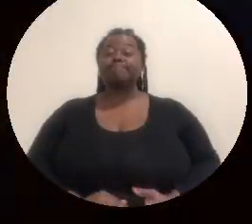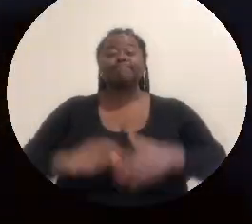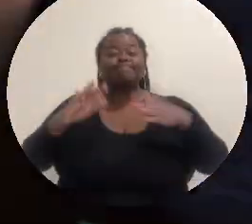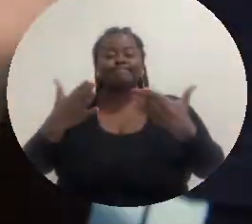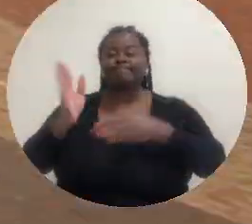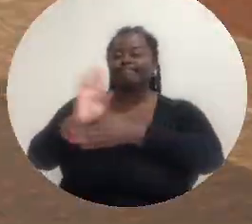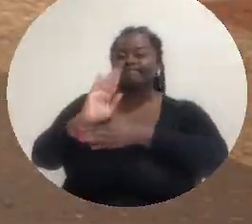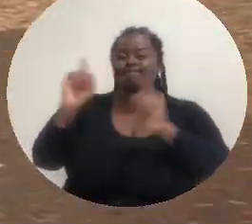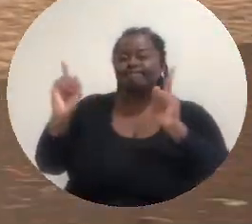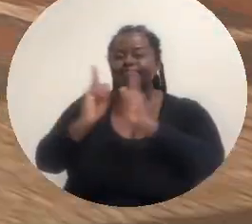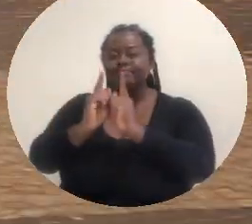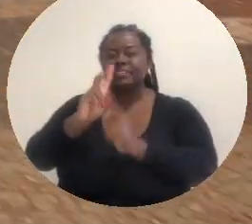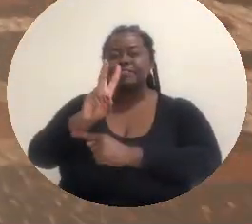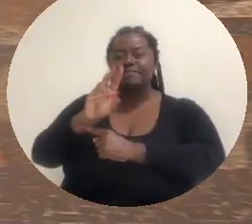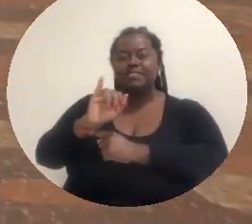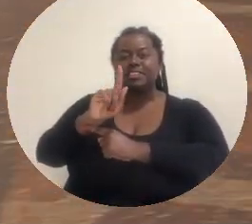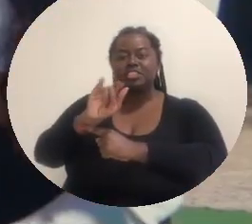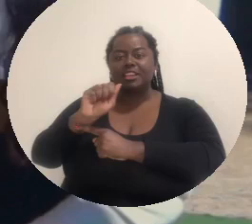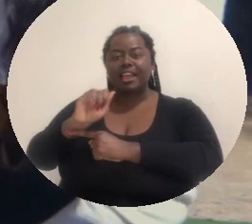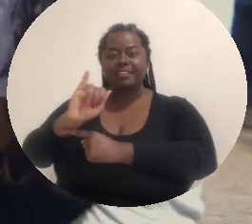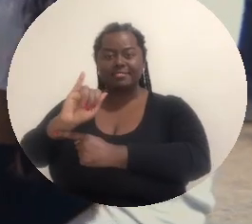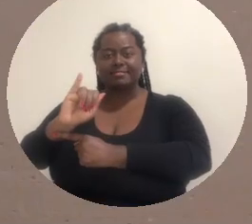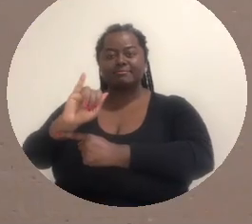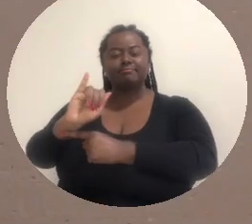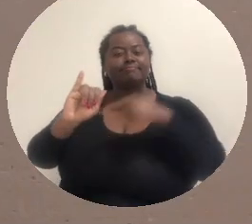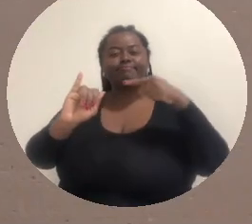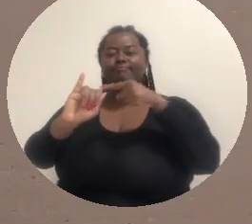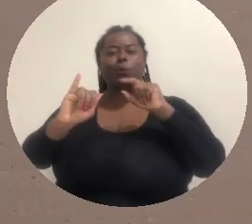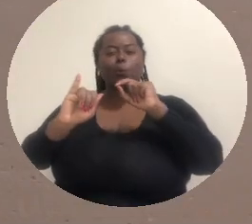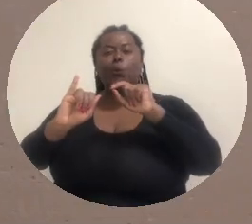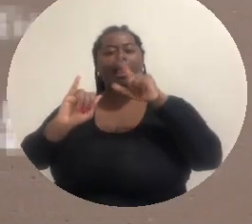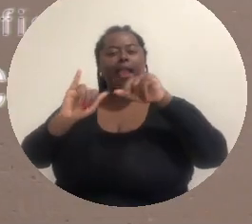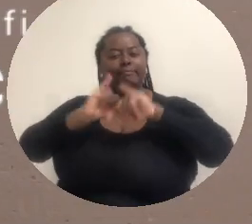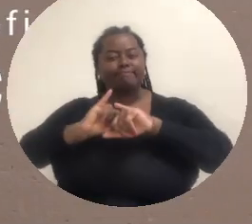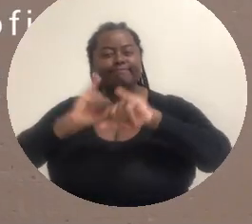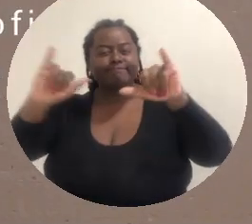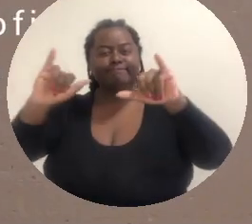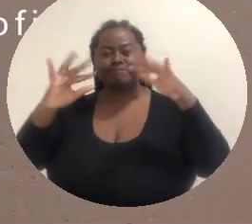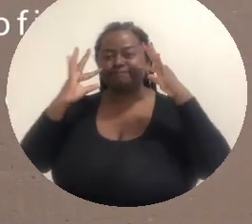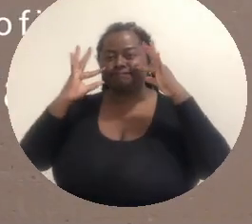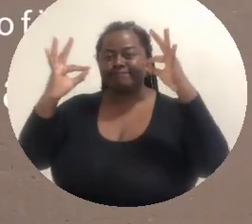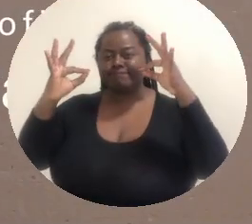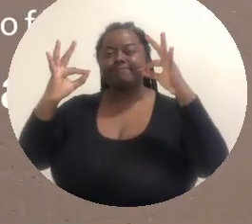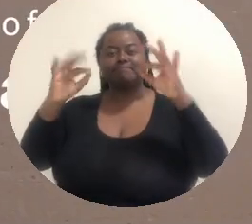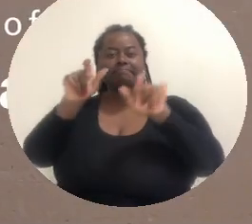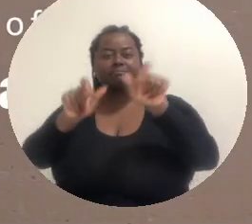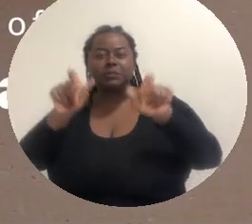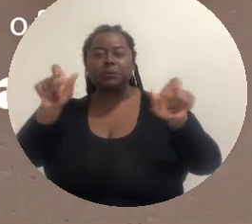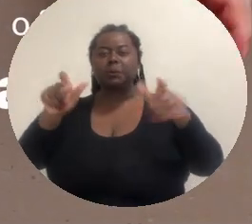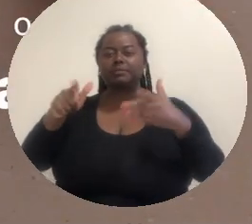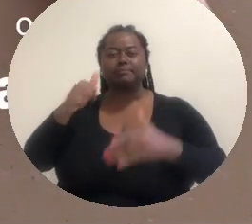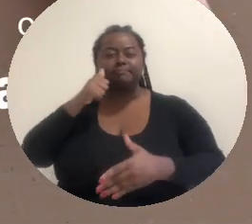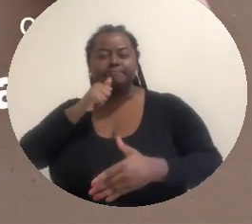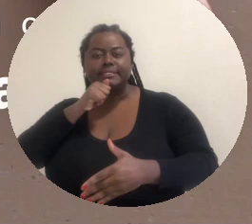Então, o curta Vigiai foi uma mensagem de alerta para as pessoas, né,